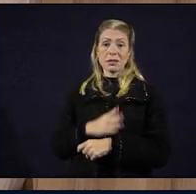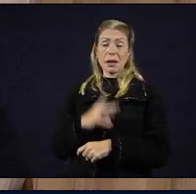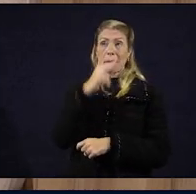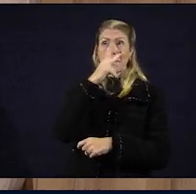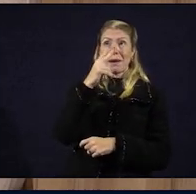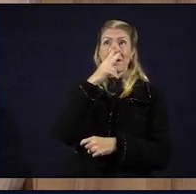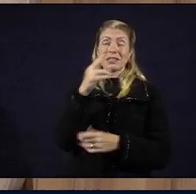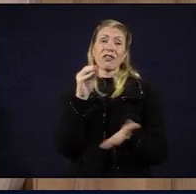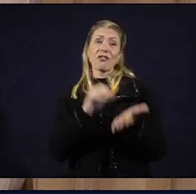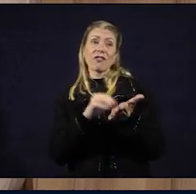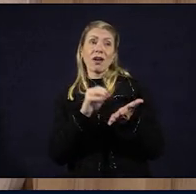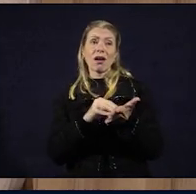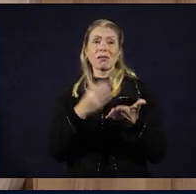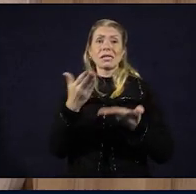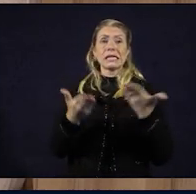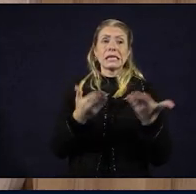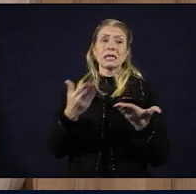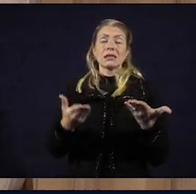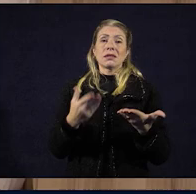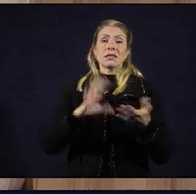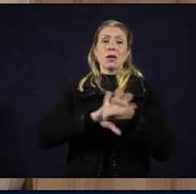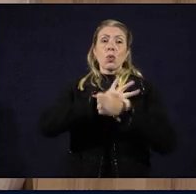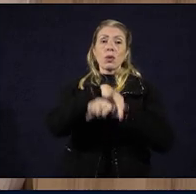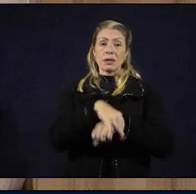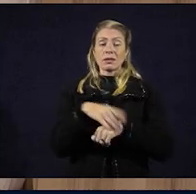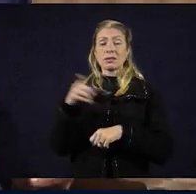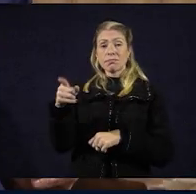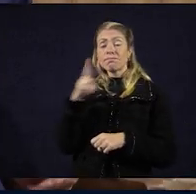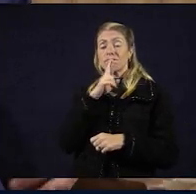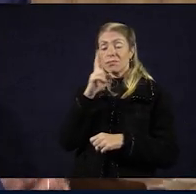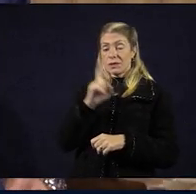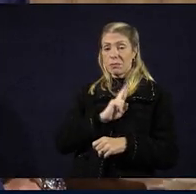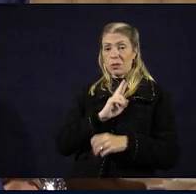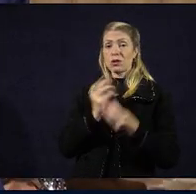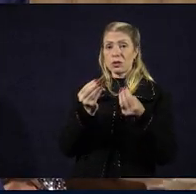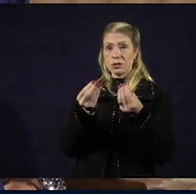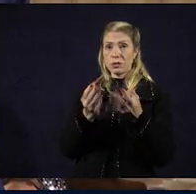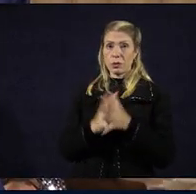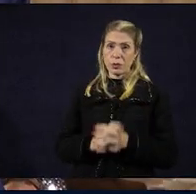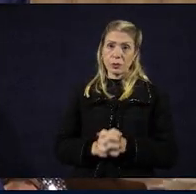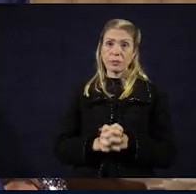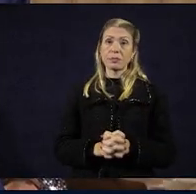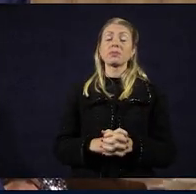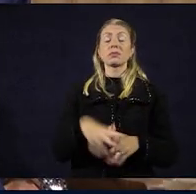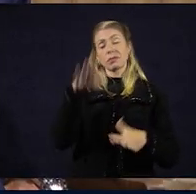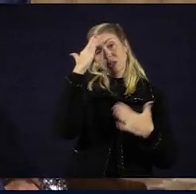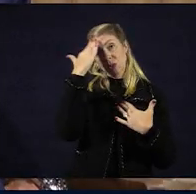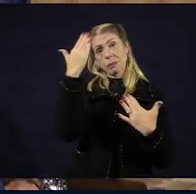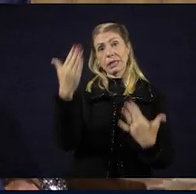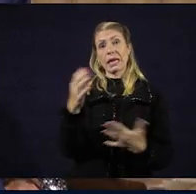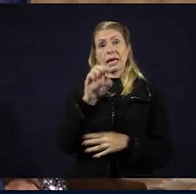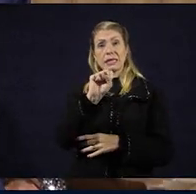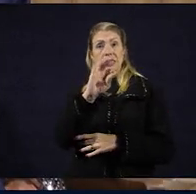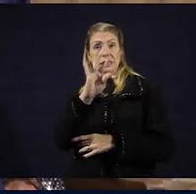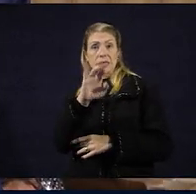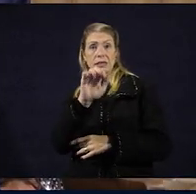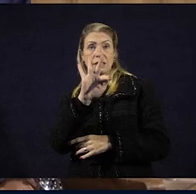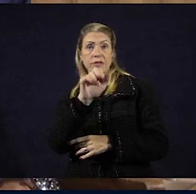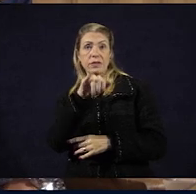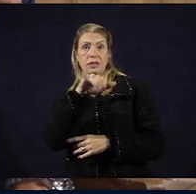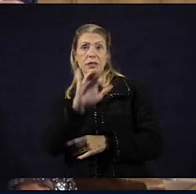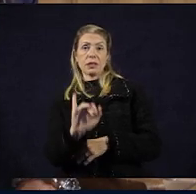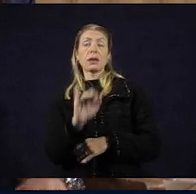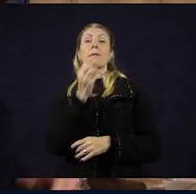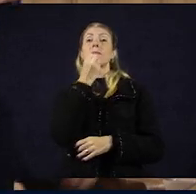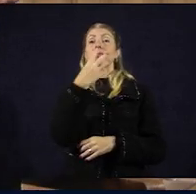incerteza queria saber um pouco da sua avaliação sobre isso bom obrigado Stephanie Bom